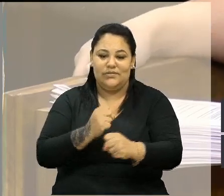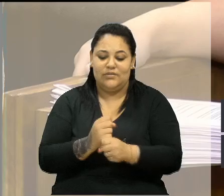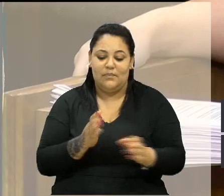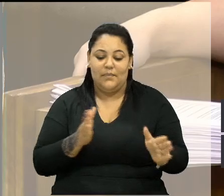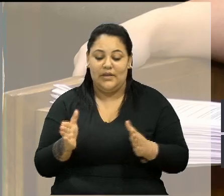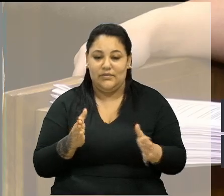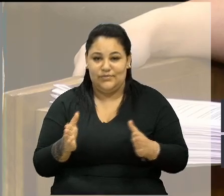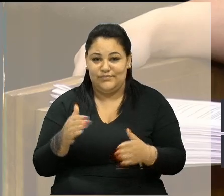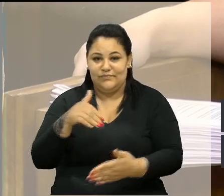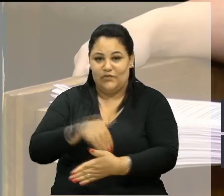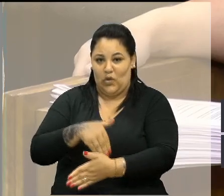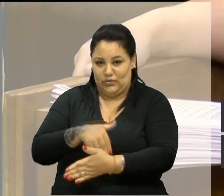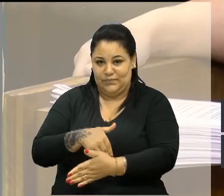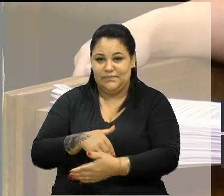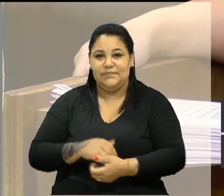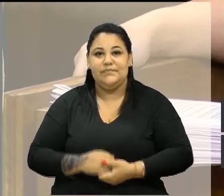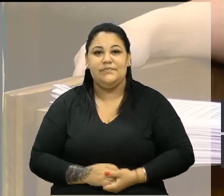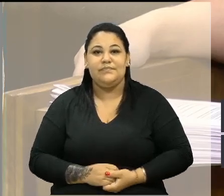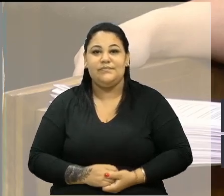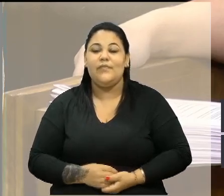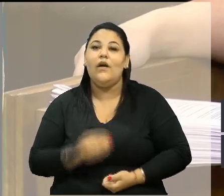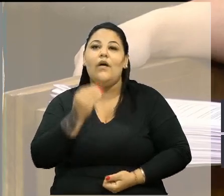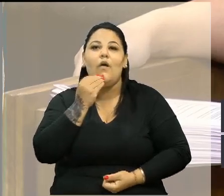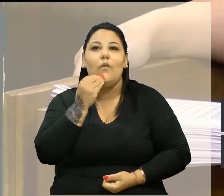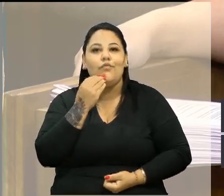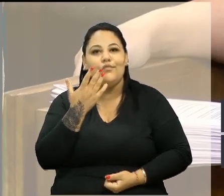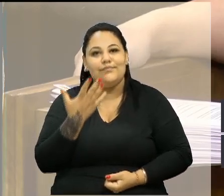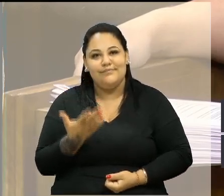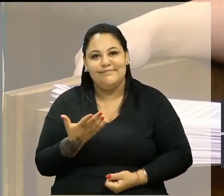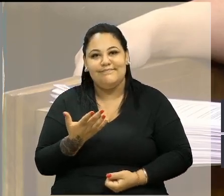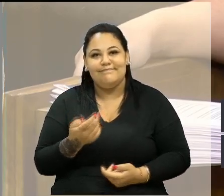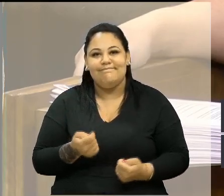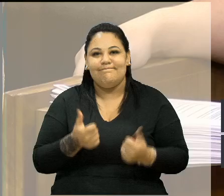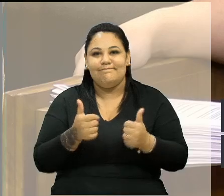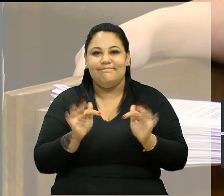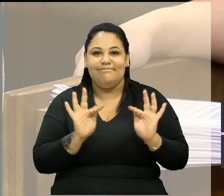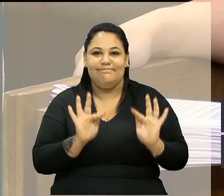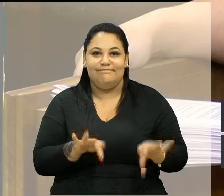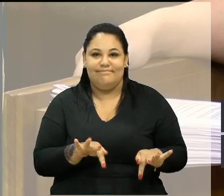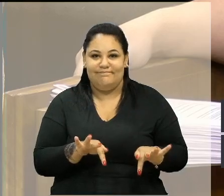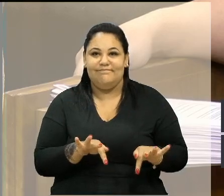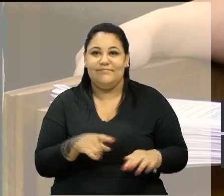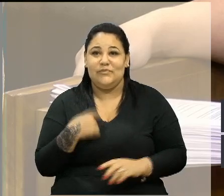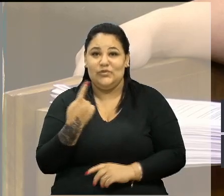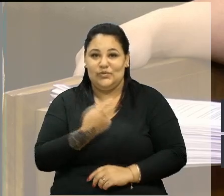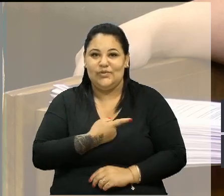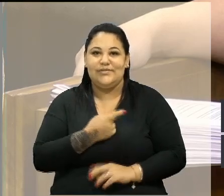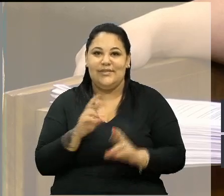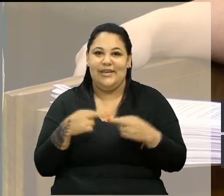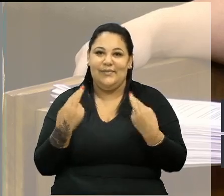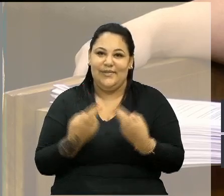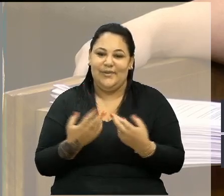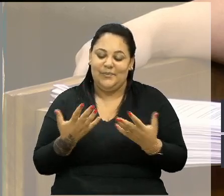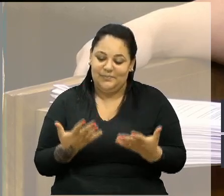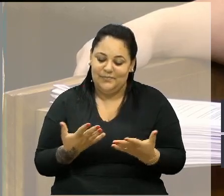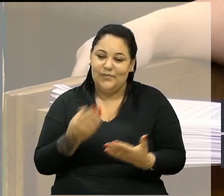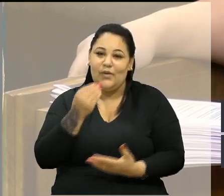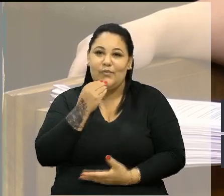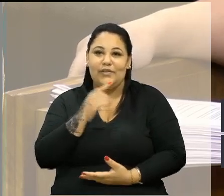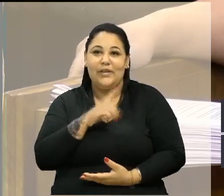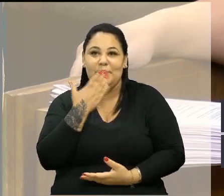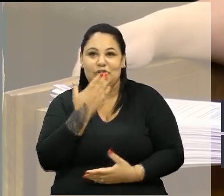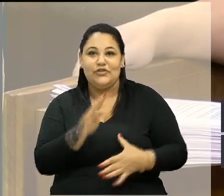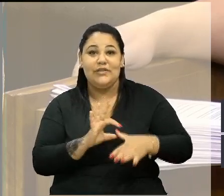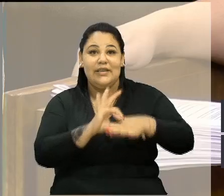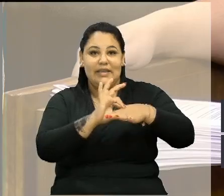legislatura. E, obviamente, que vai se encerrando aqui nossos grandes expedientes. Claro que tem declaração de líder, mas